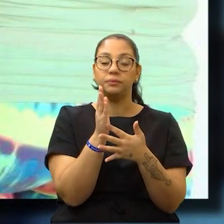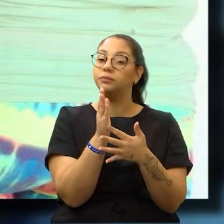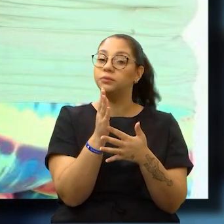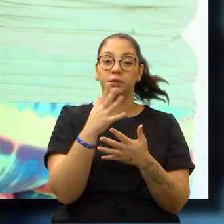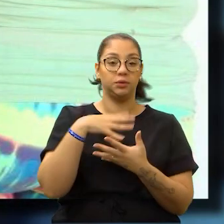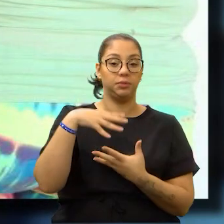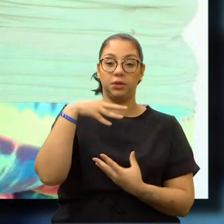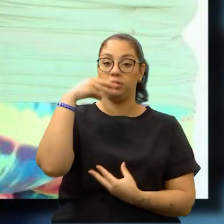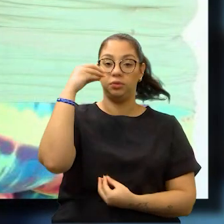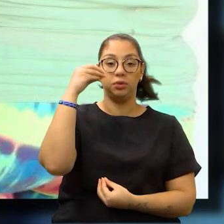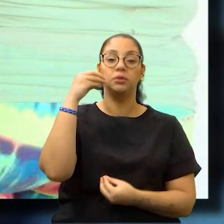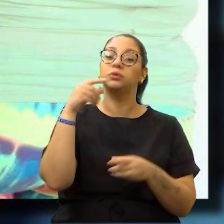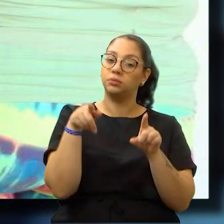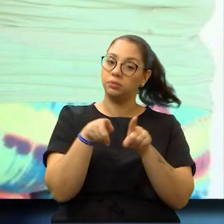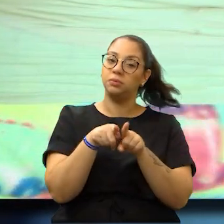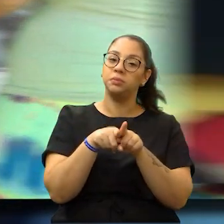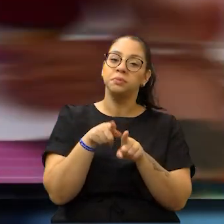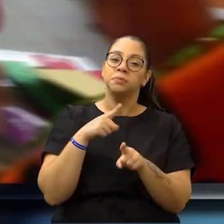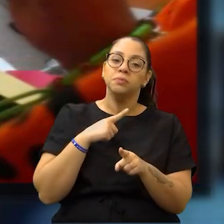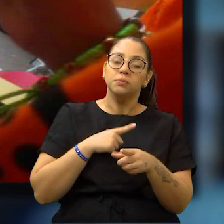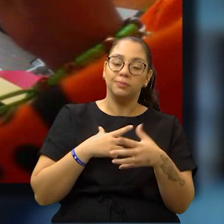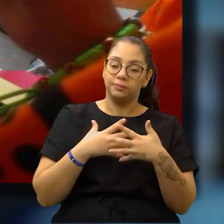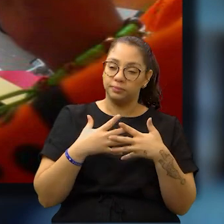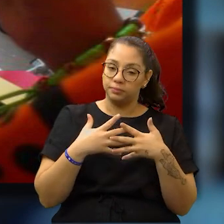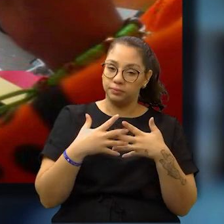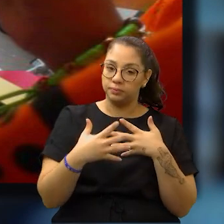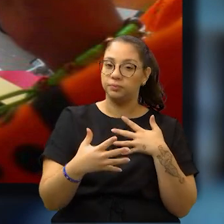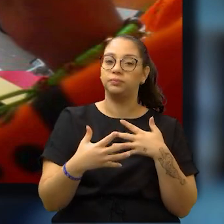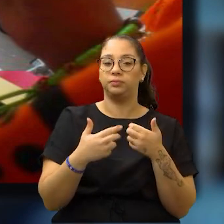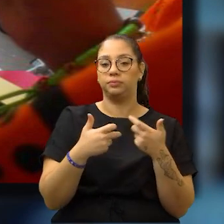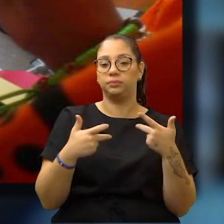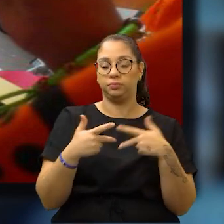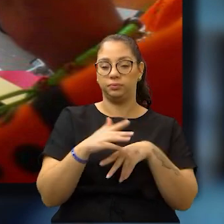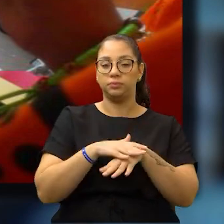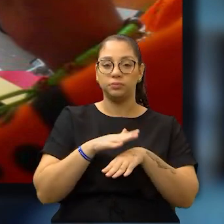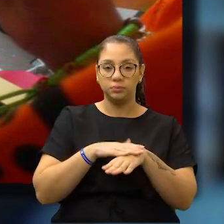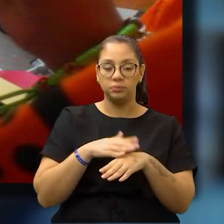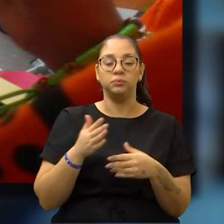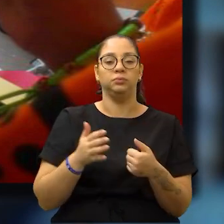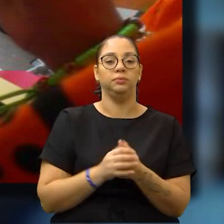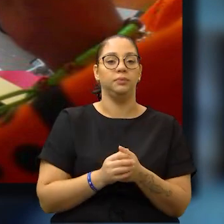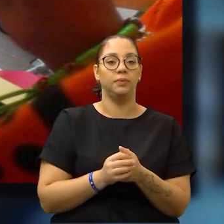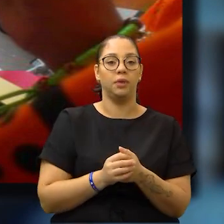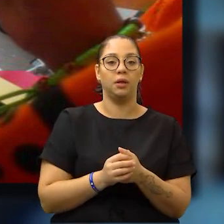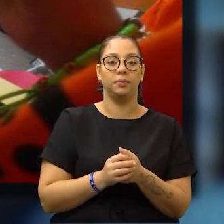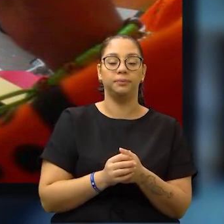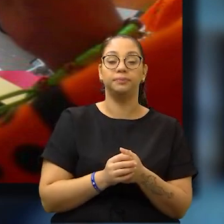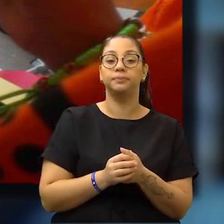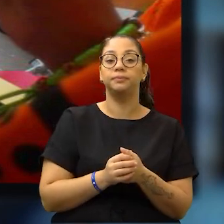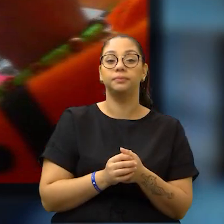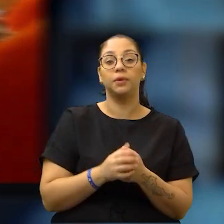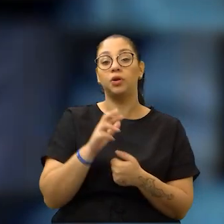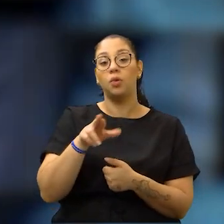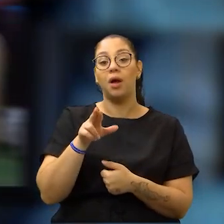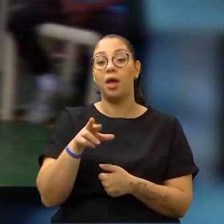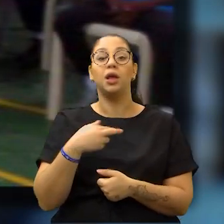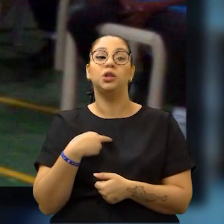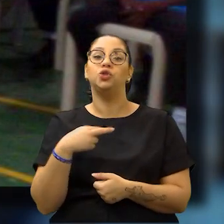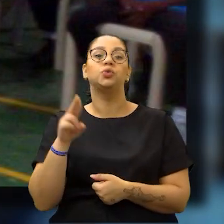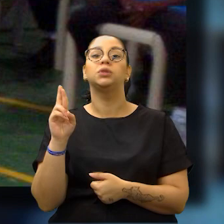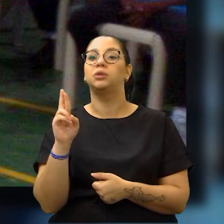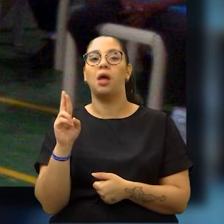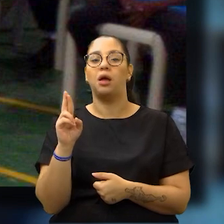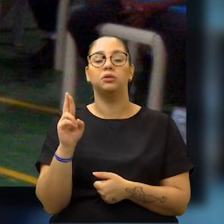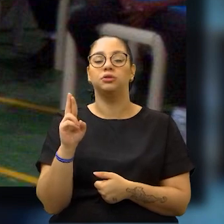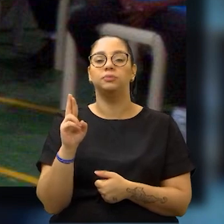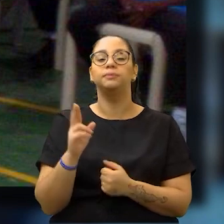a espiritualidade perpassa as ações sem ser religiosidade.